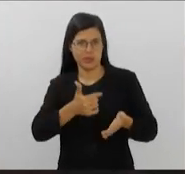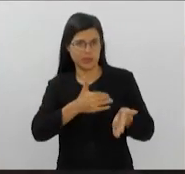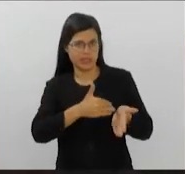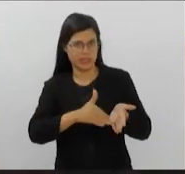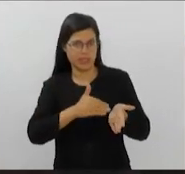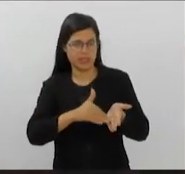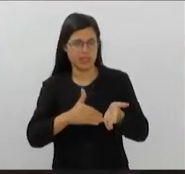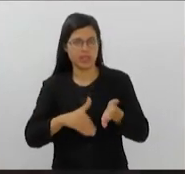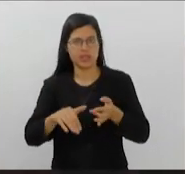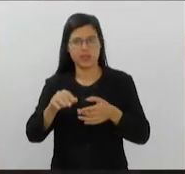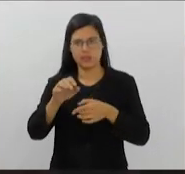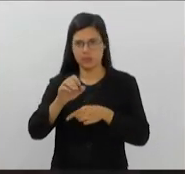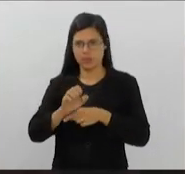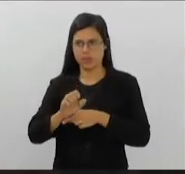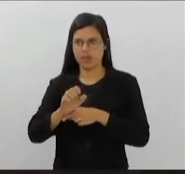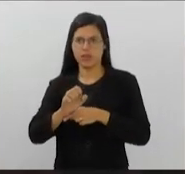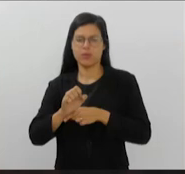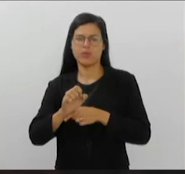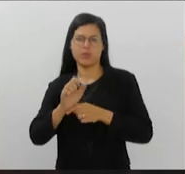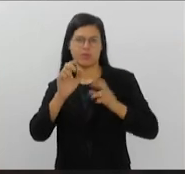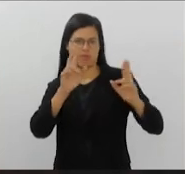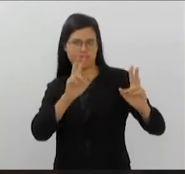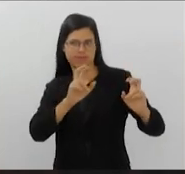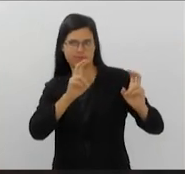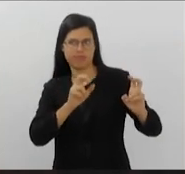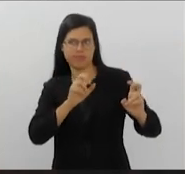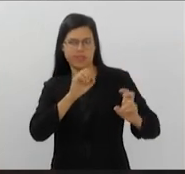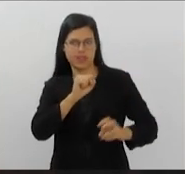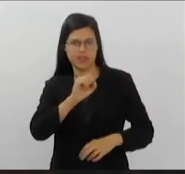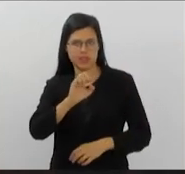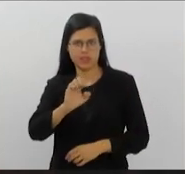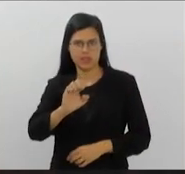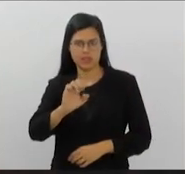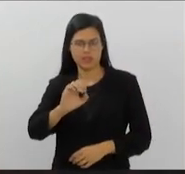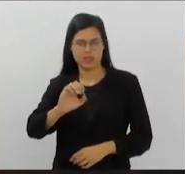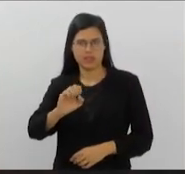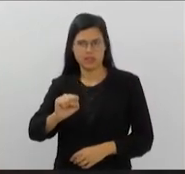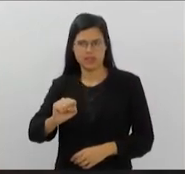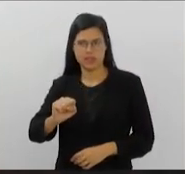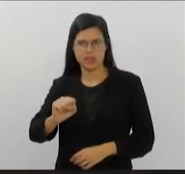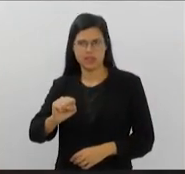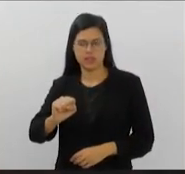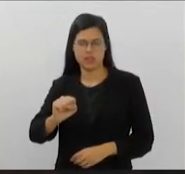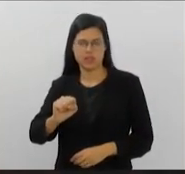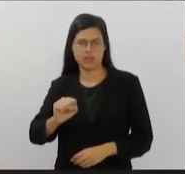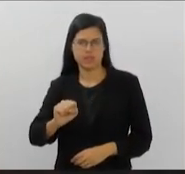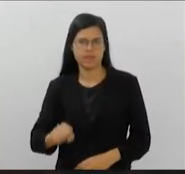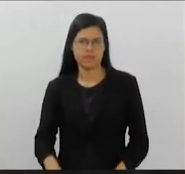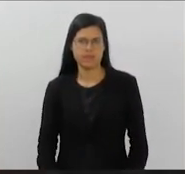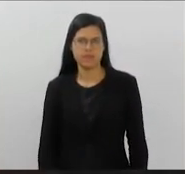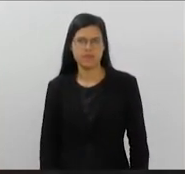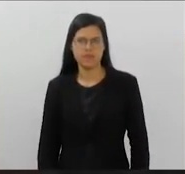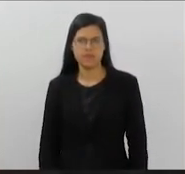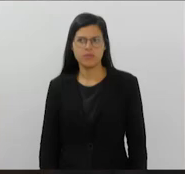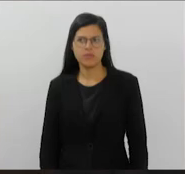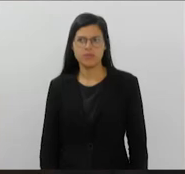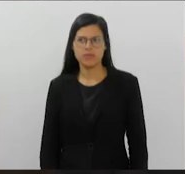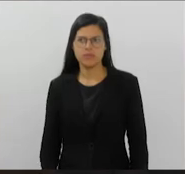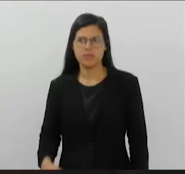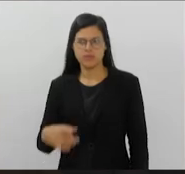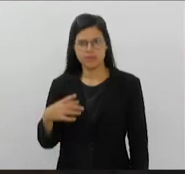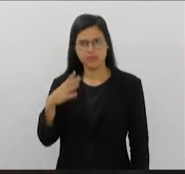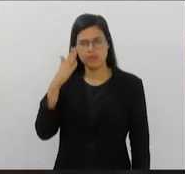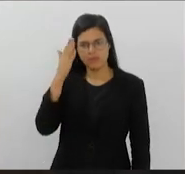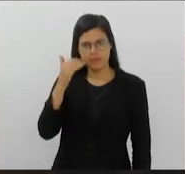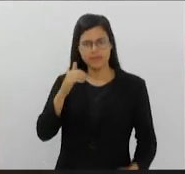essa pauta na SES e tem tanto domínio sobre esse